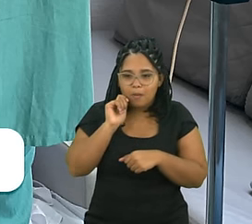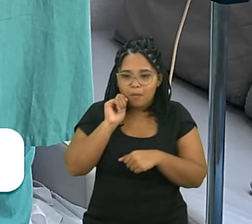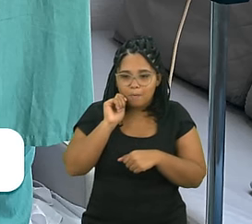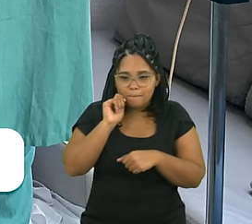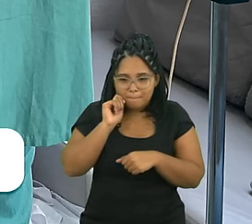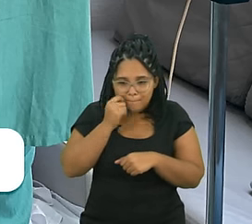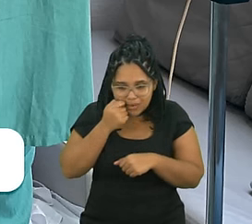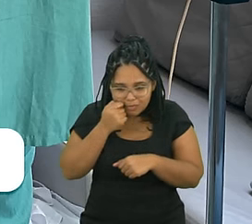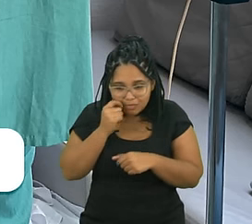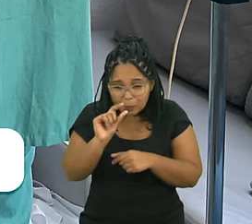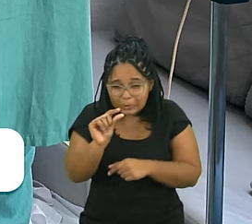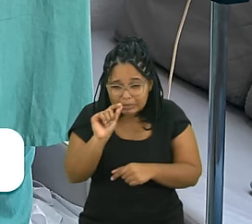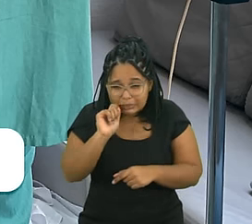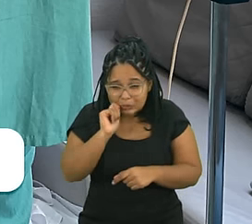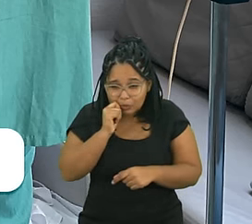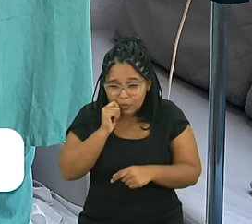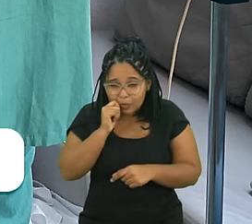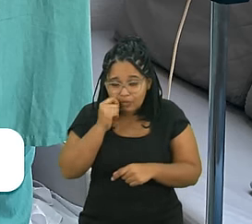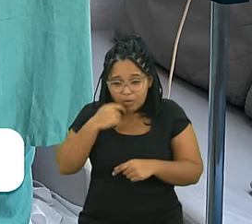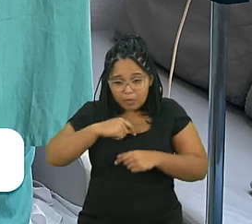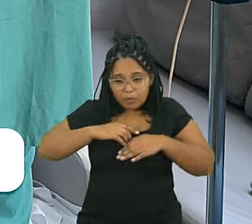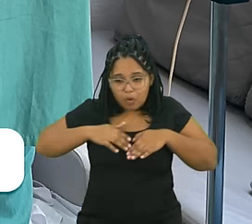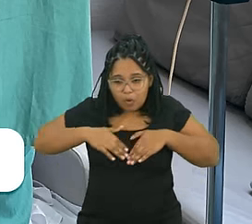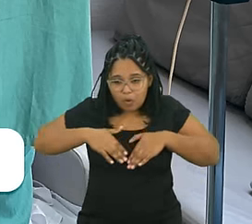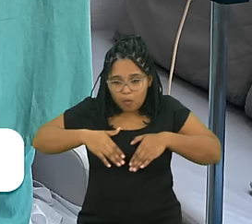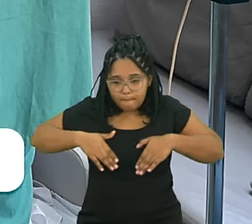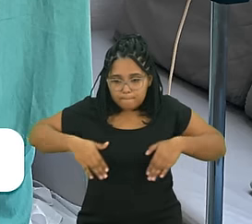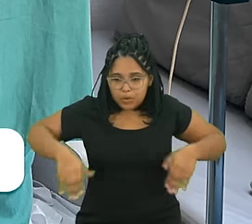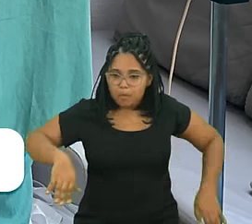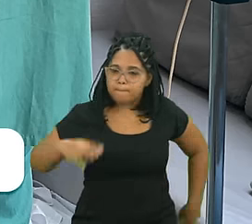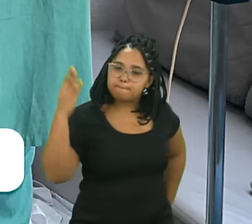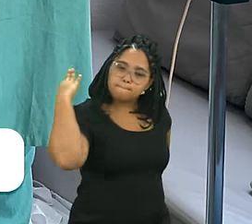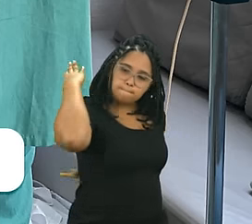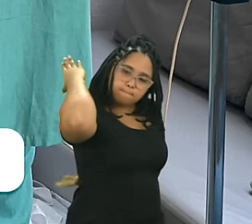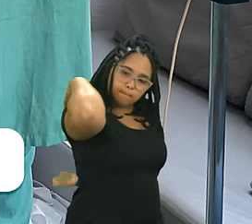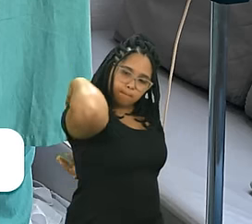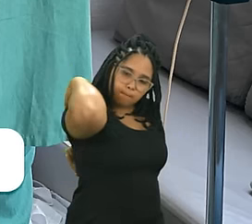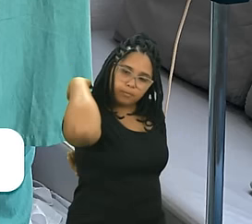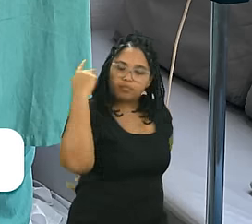pulmão, não descia para o estômago. E ela disse: está vendo?